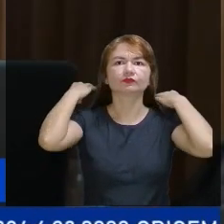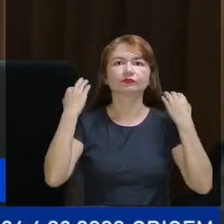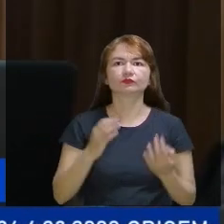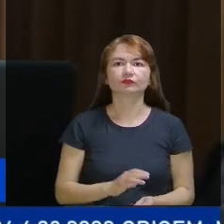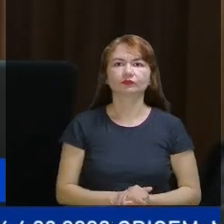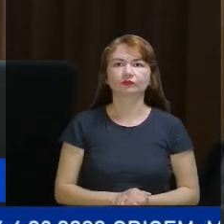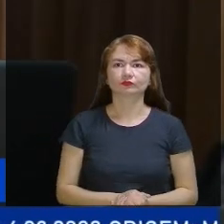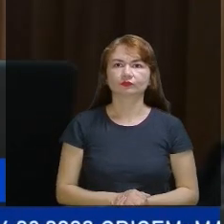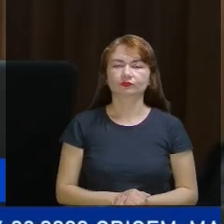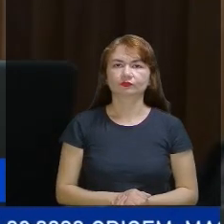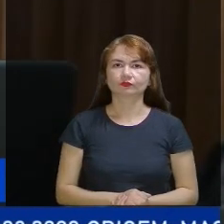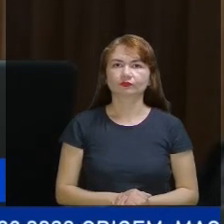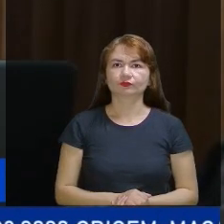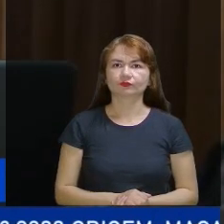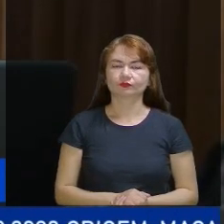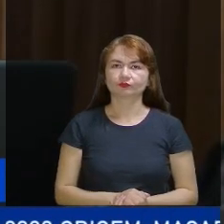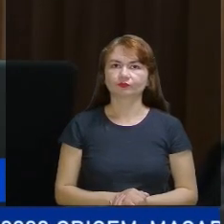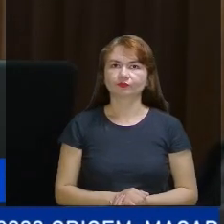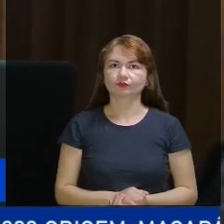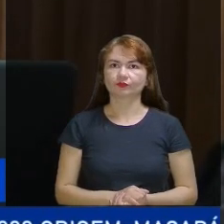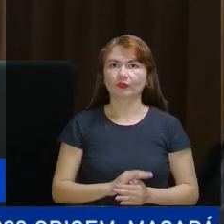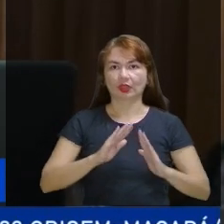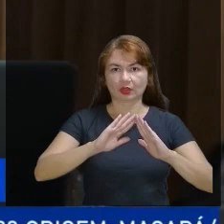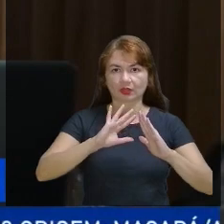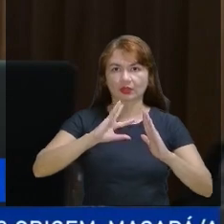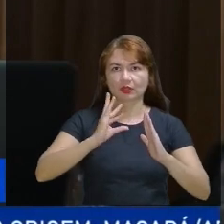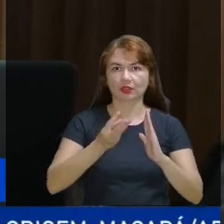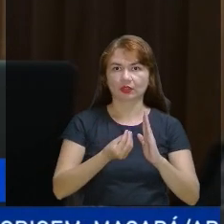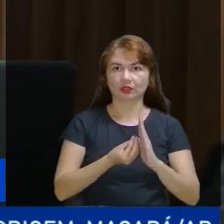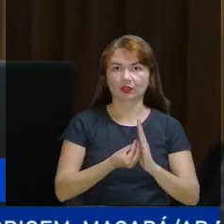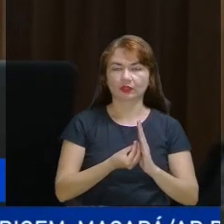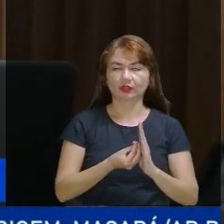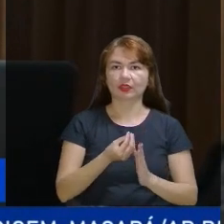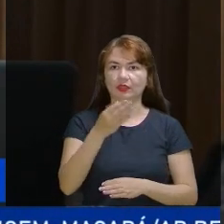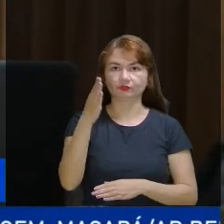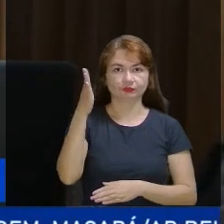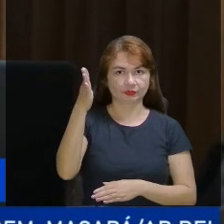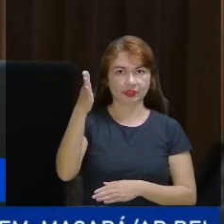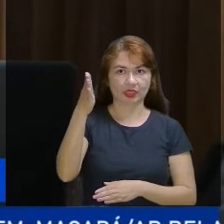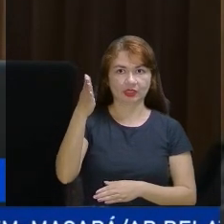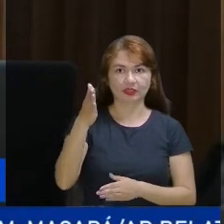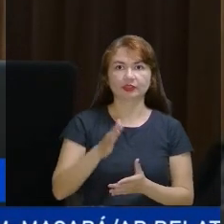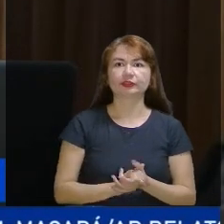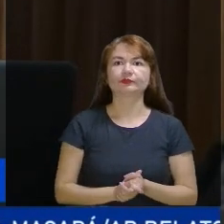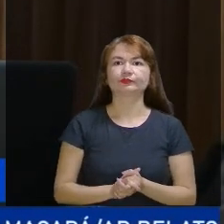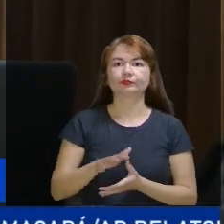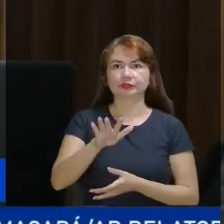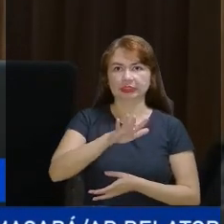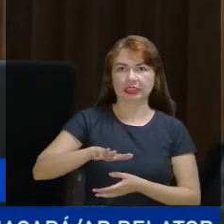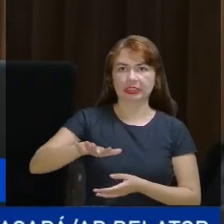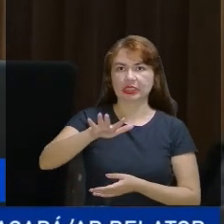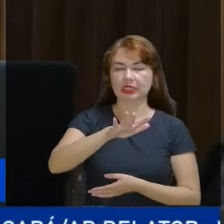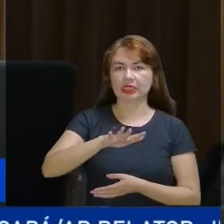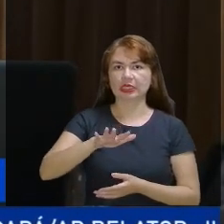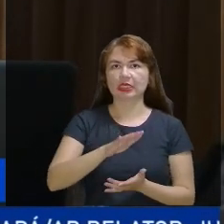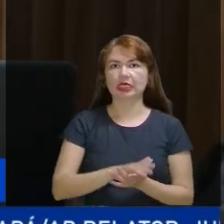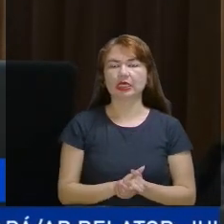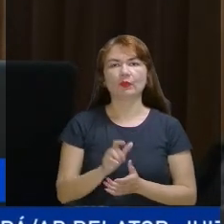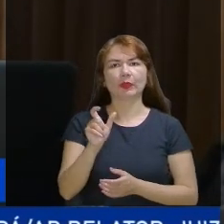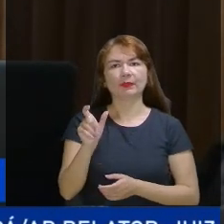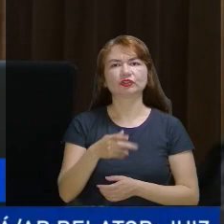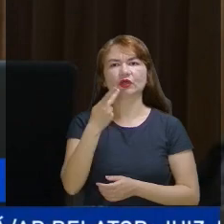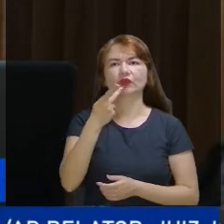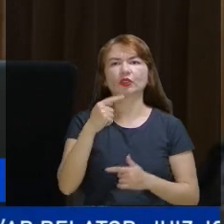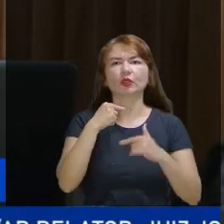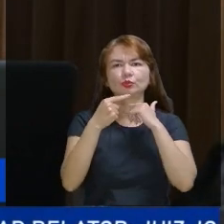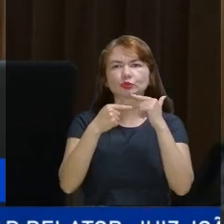as intervenções lá, houve uma intervenção de uma líder de uma comunidade quilombola, onde ela punha em dúvida um